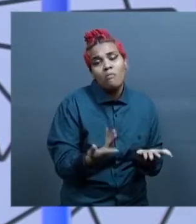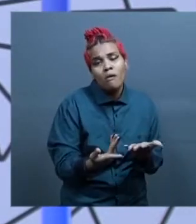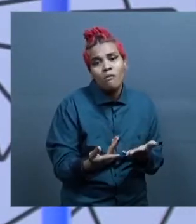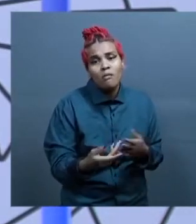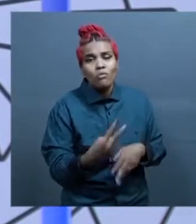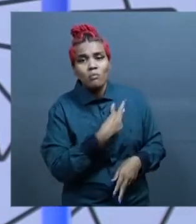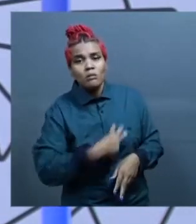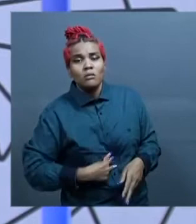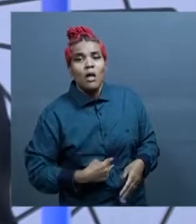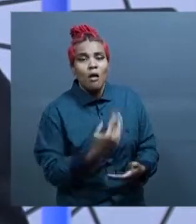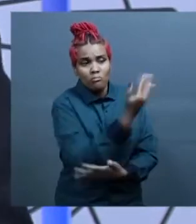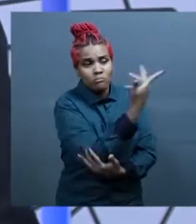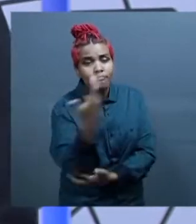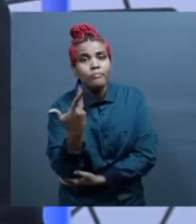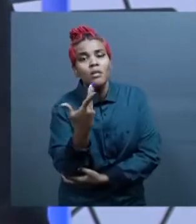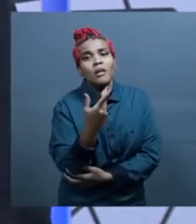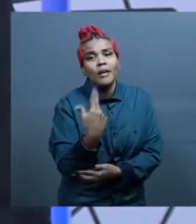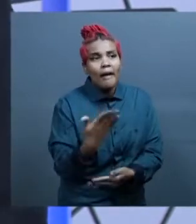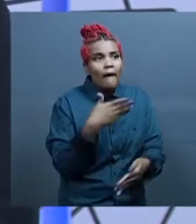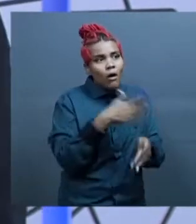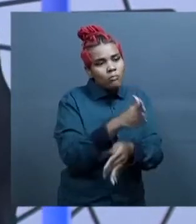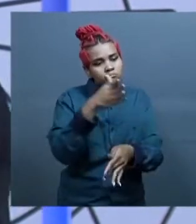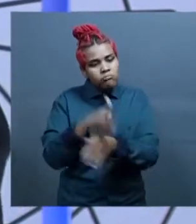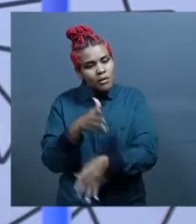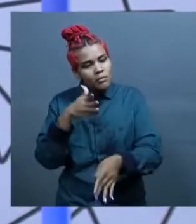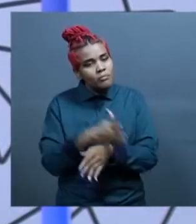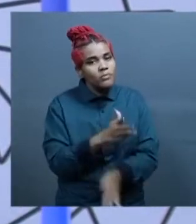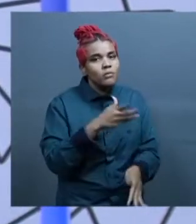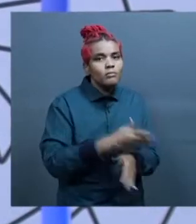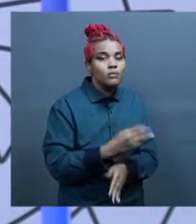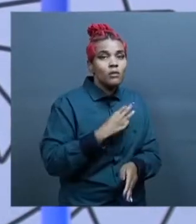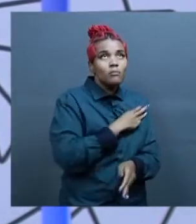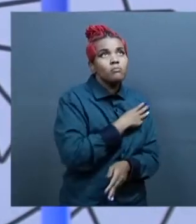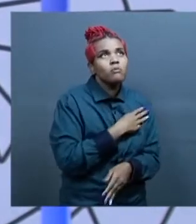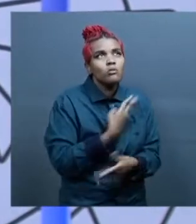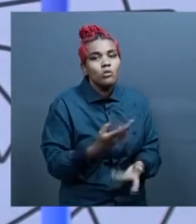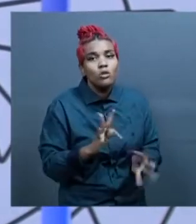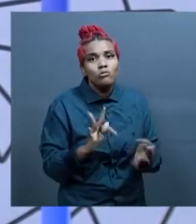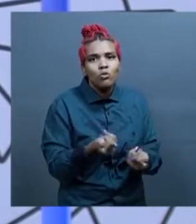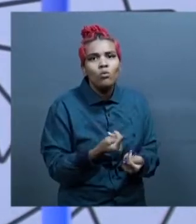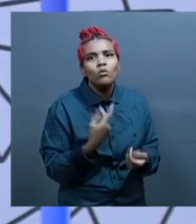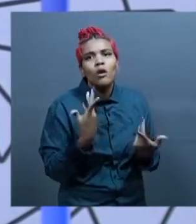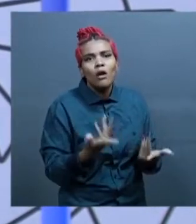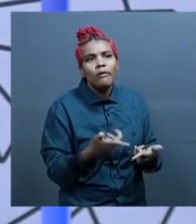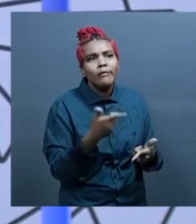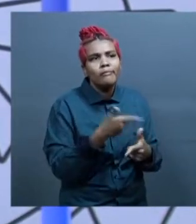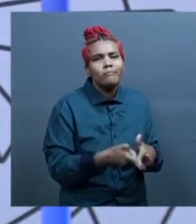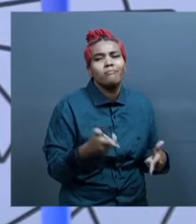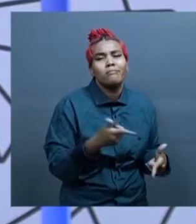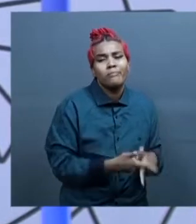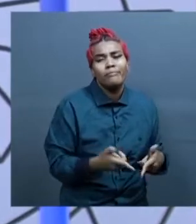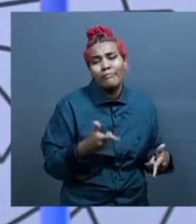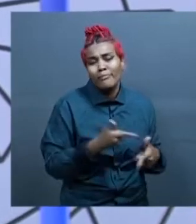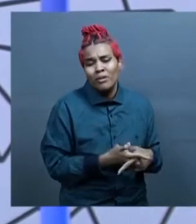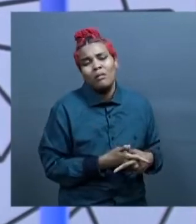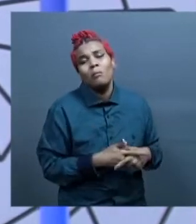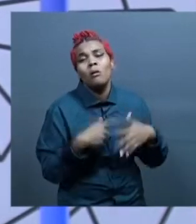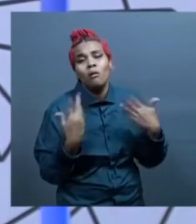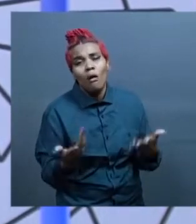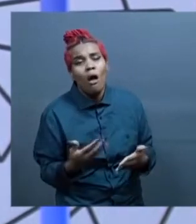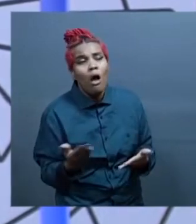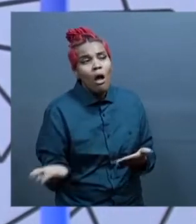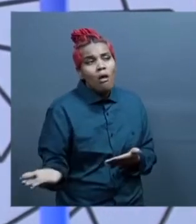entre o governo entre o ministro a política que o governo entre o ministro a política também distinto que a gente vem fresca local bem o